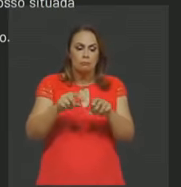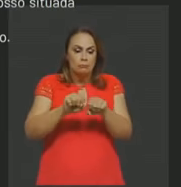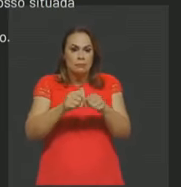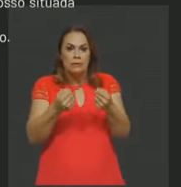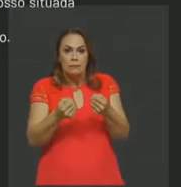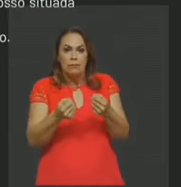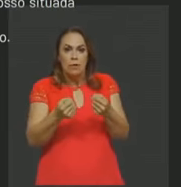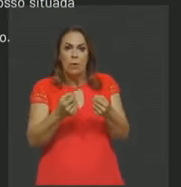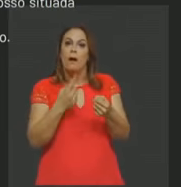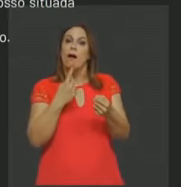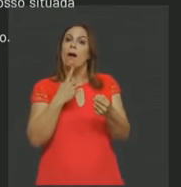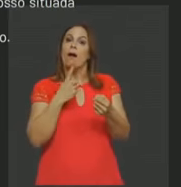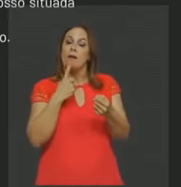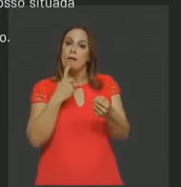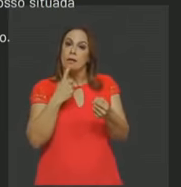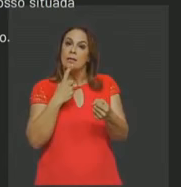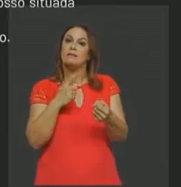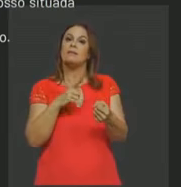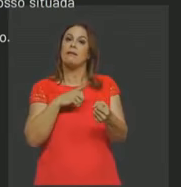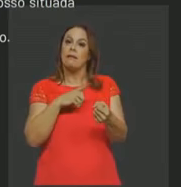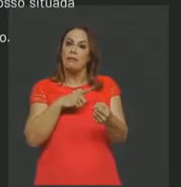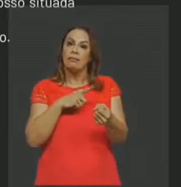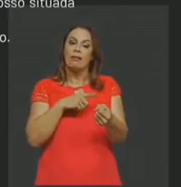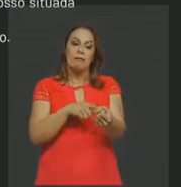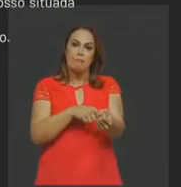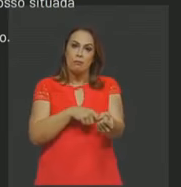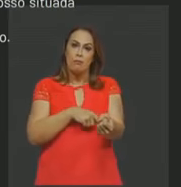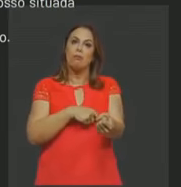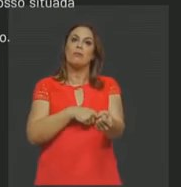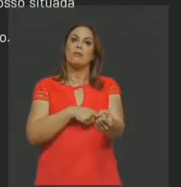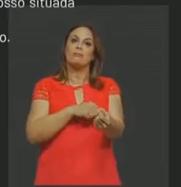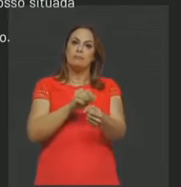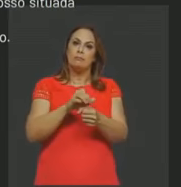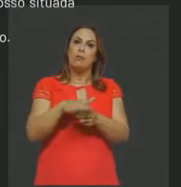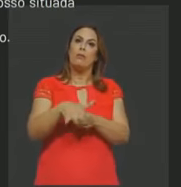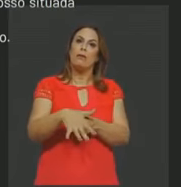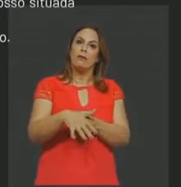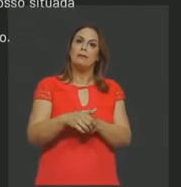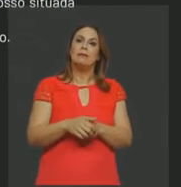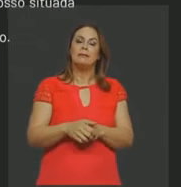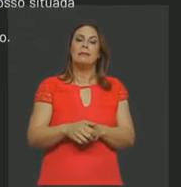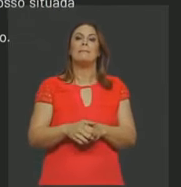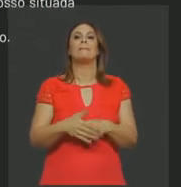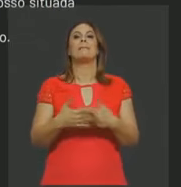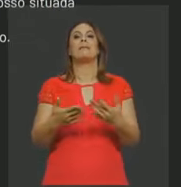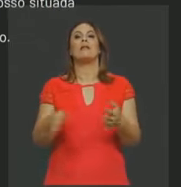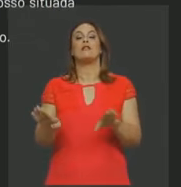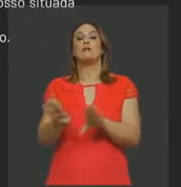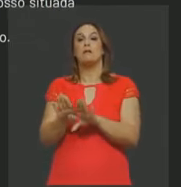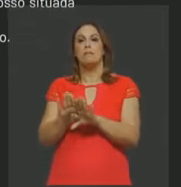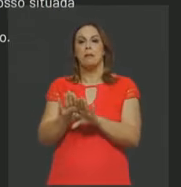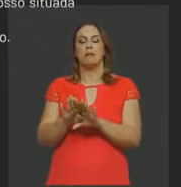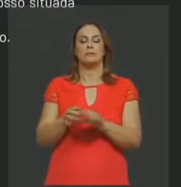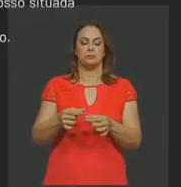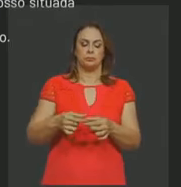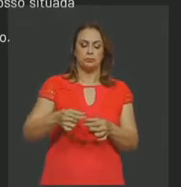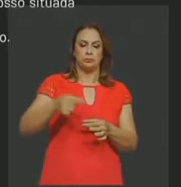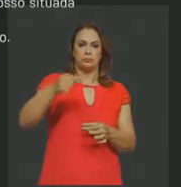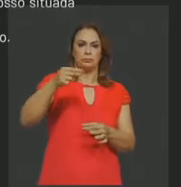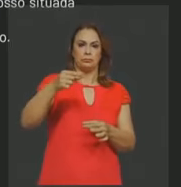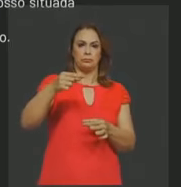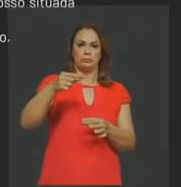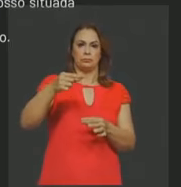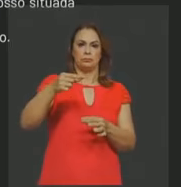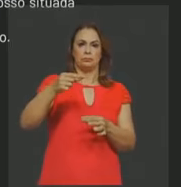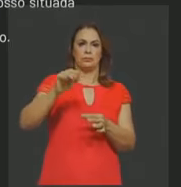aqui na epífise, uma camada de cartilagem, tá? Temos a cartilagem articular em cima do osso, a